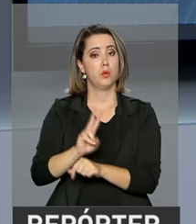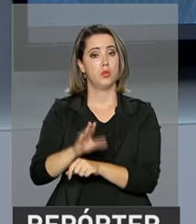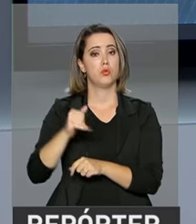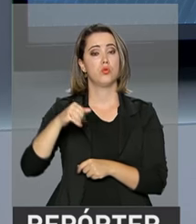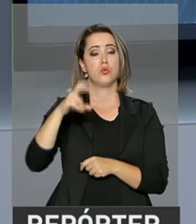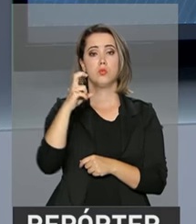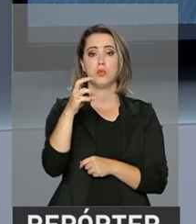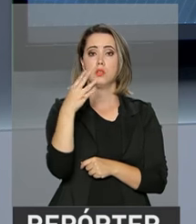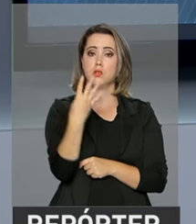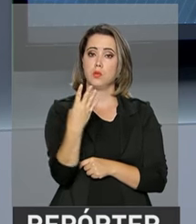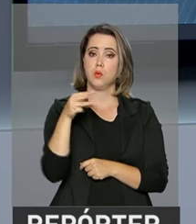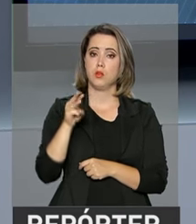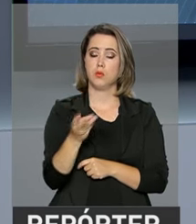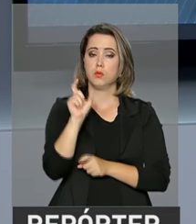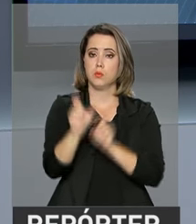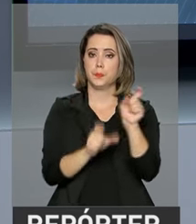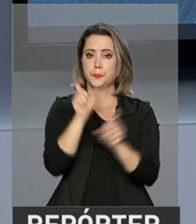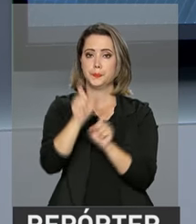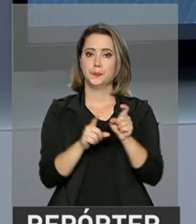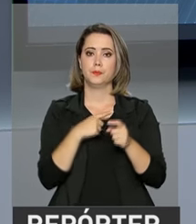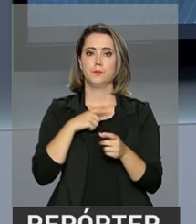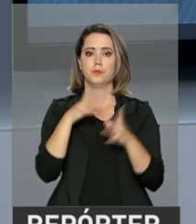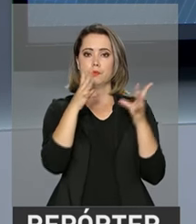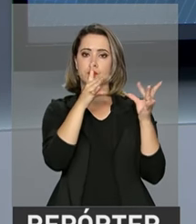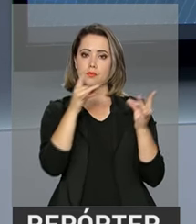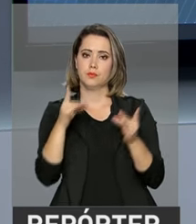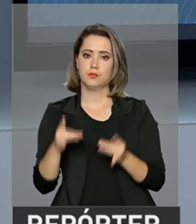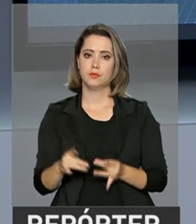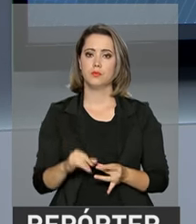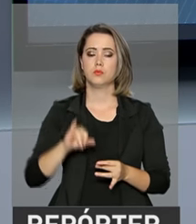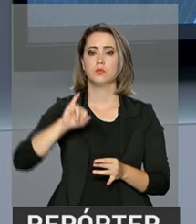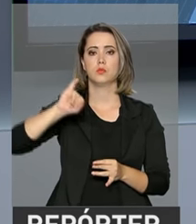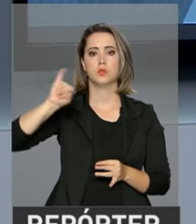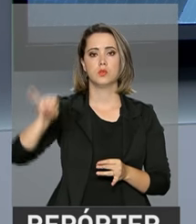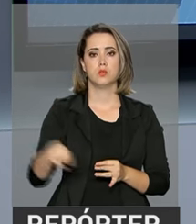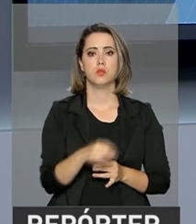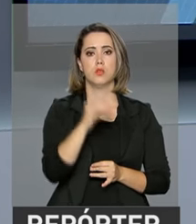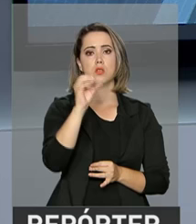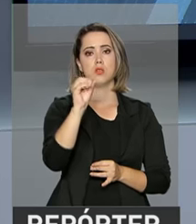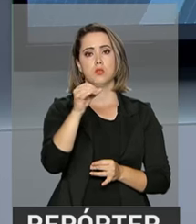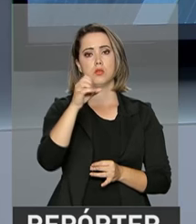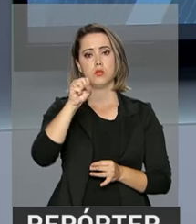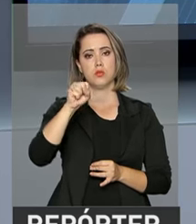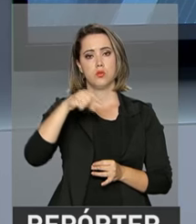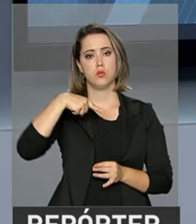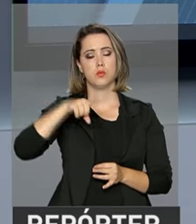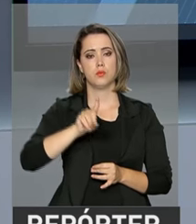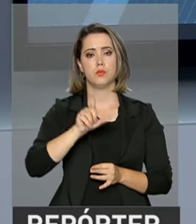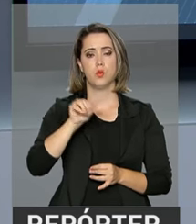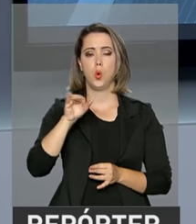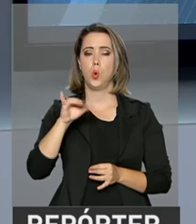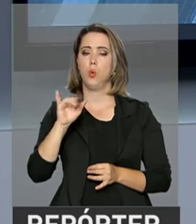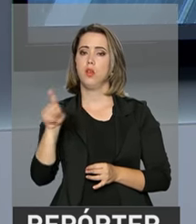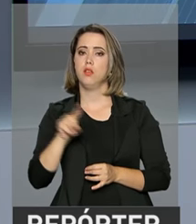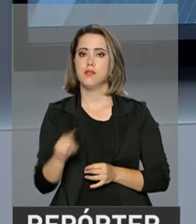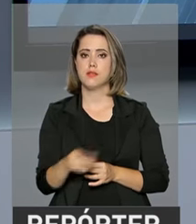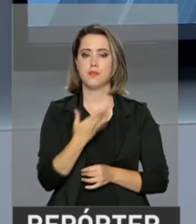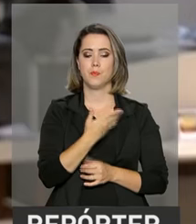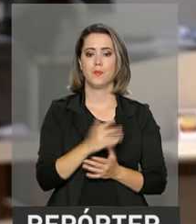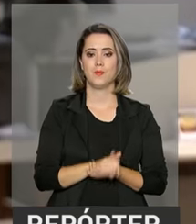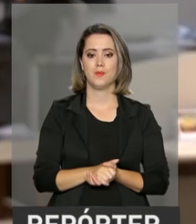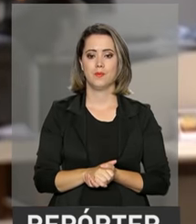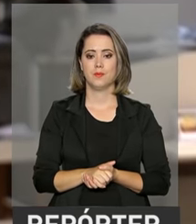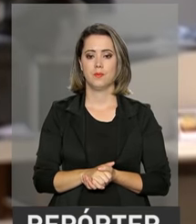54 milhões de pessoas quinta quem traz os detalhes das informações para a gente é o repórter josé luiz filho